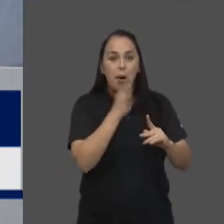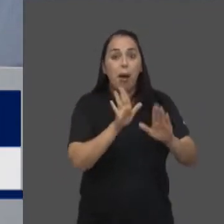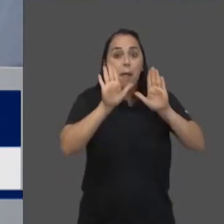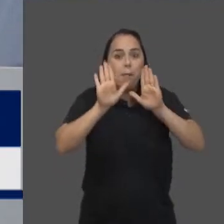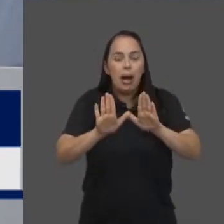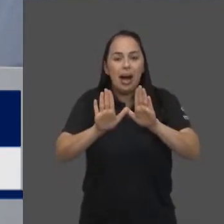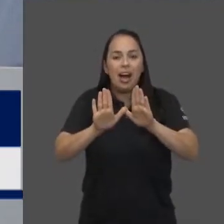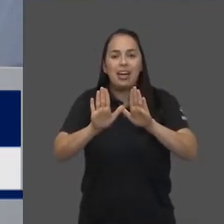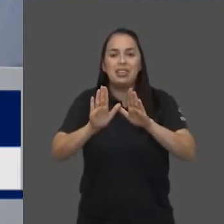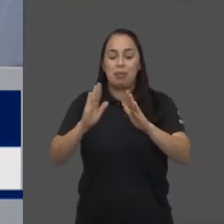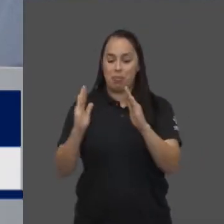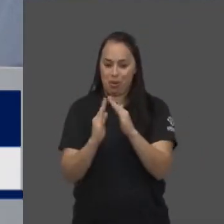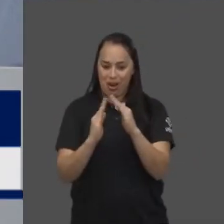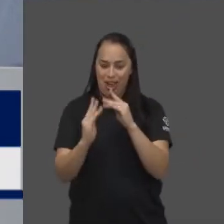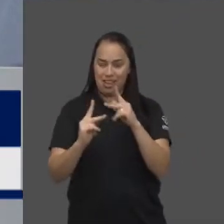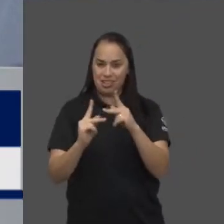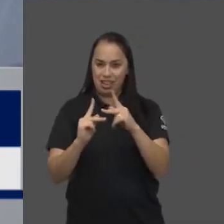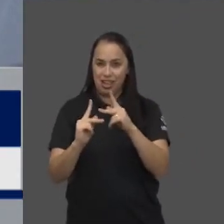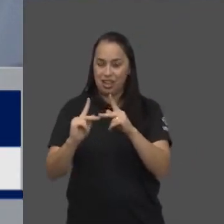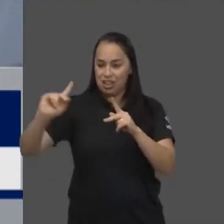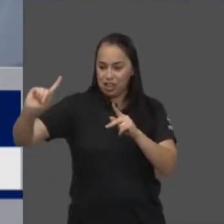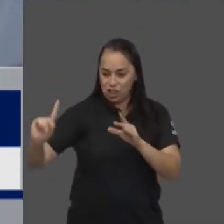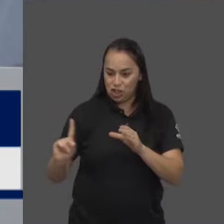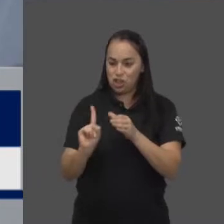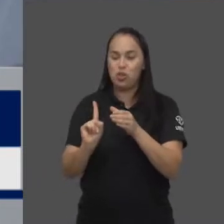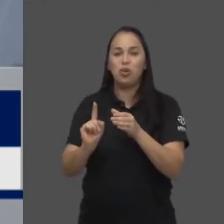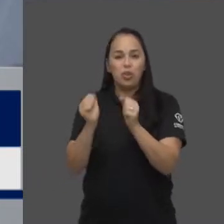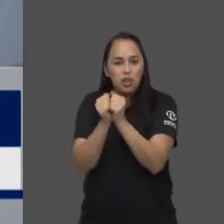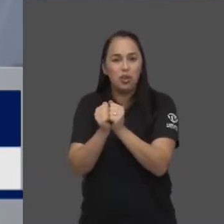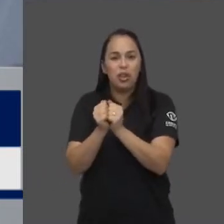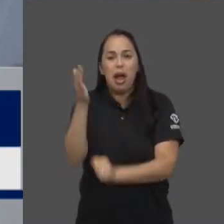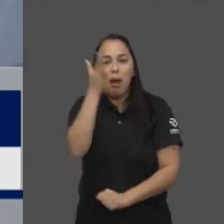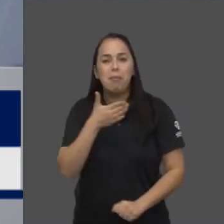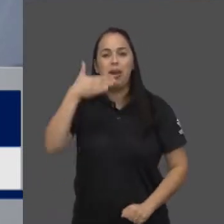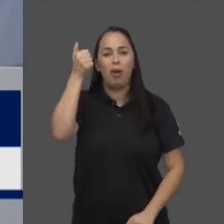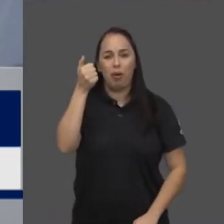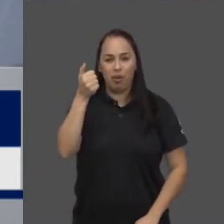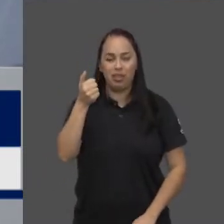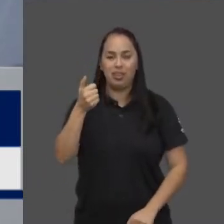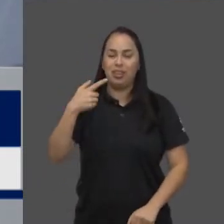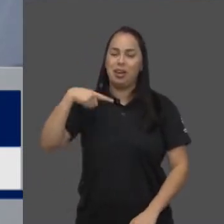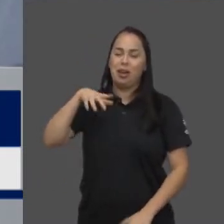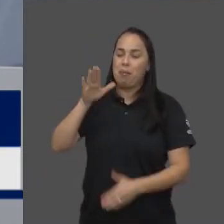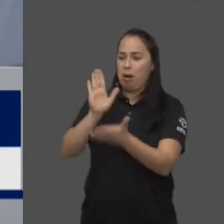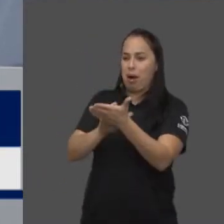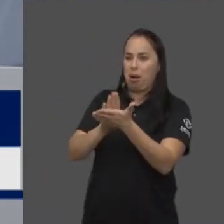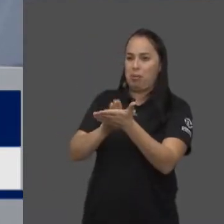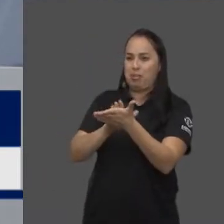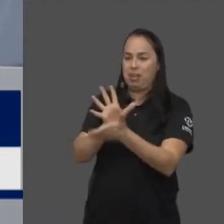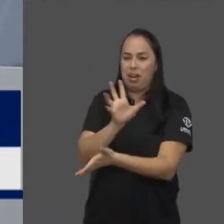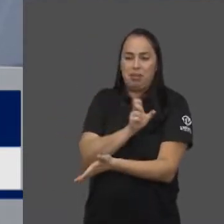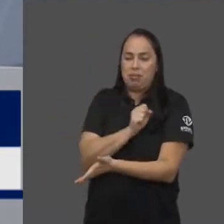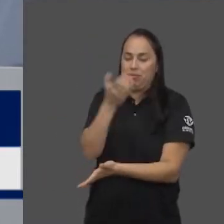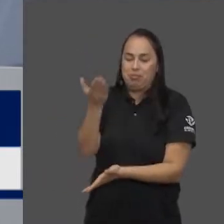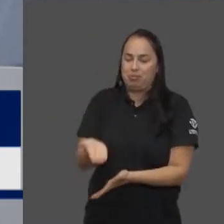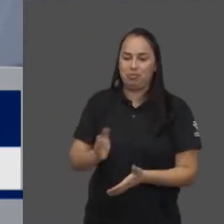a Deus desde pequena Meu pai sempre falou que bom mesmo é a morar em são José mas melhor que isso é morar em São José e ter ele